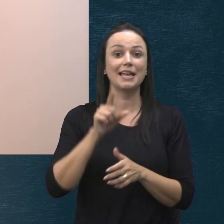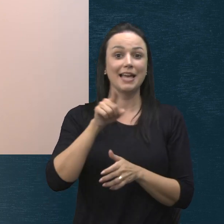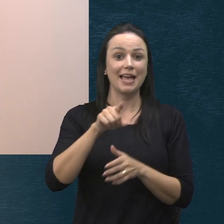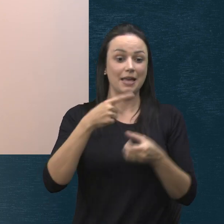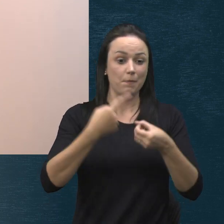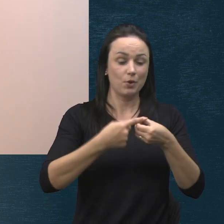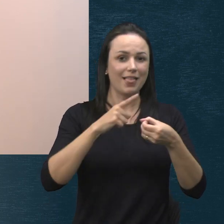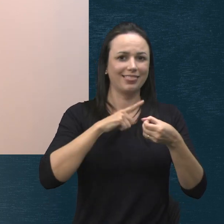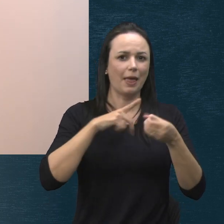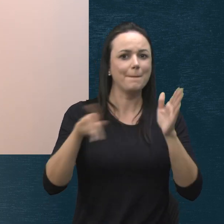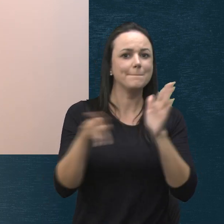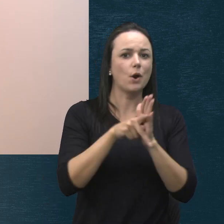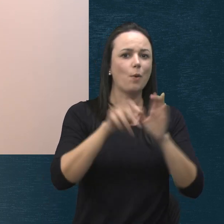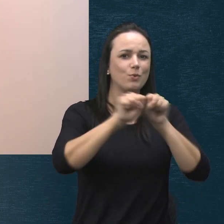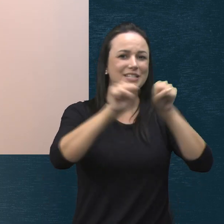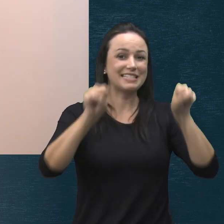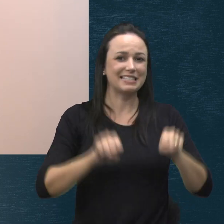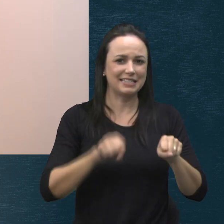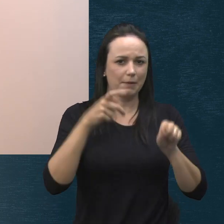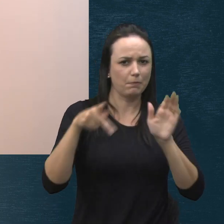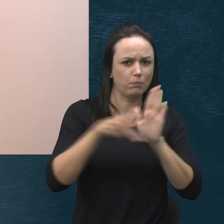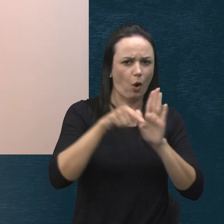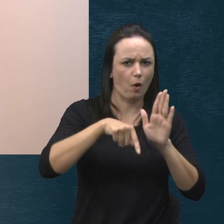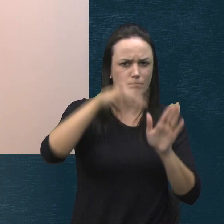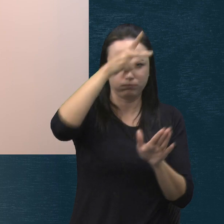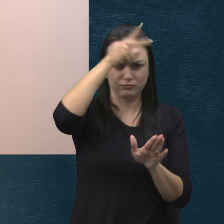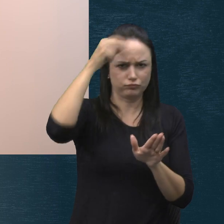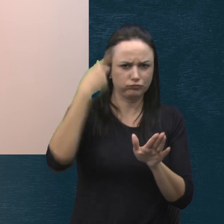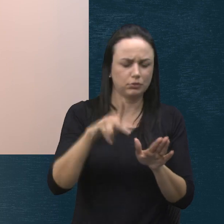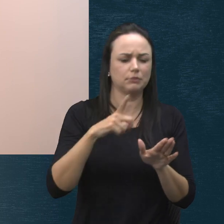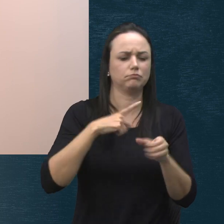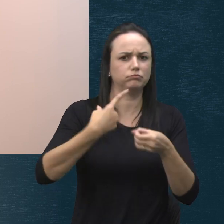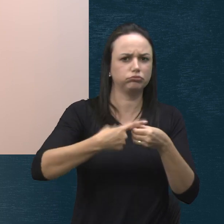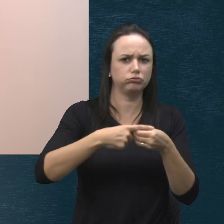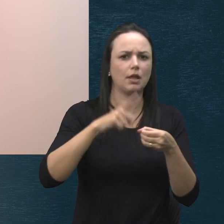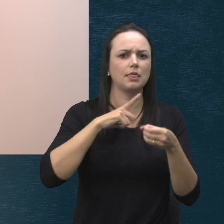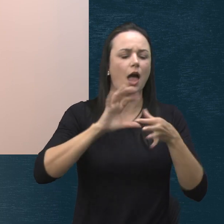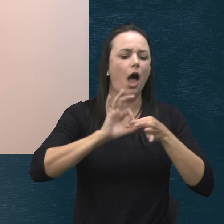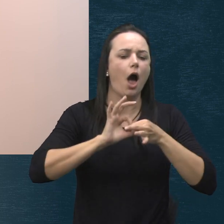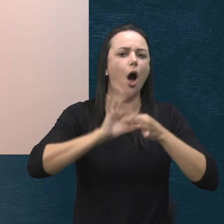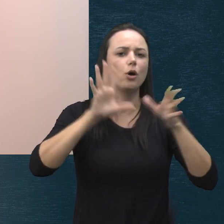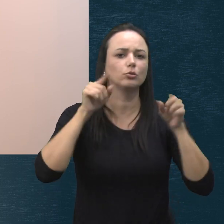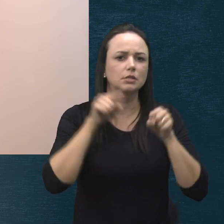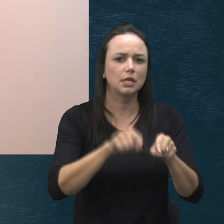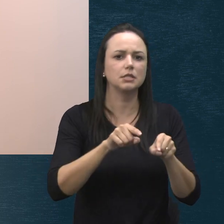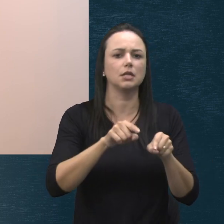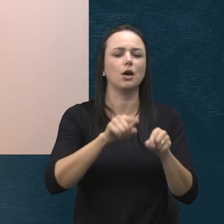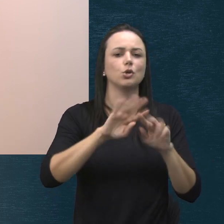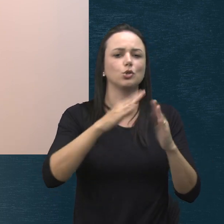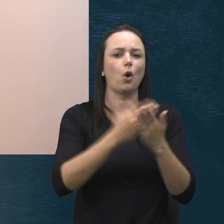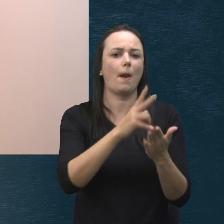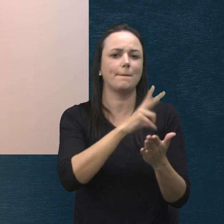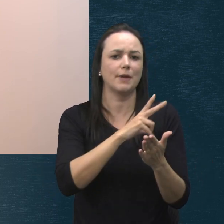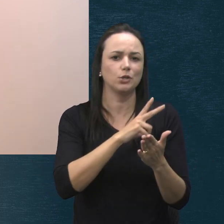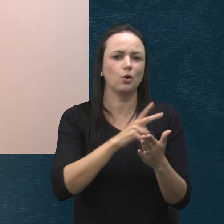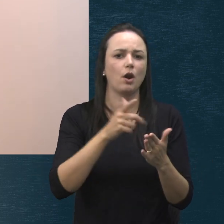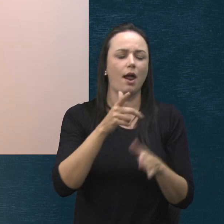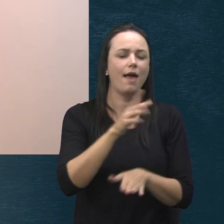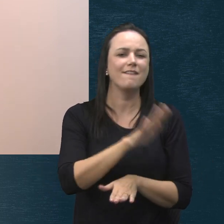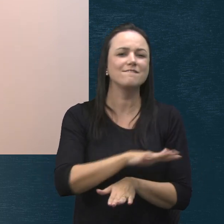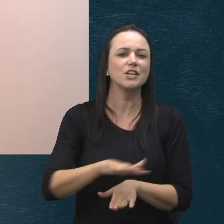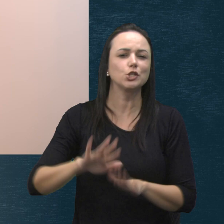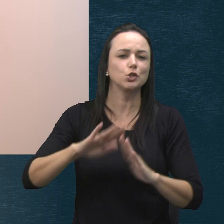sistema, é aquele sistema municipal que dá autorização para a rede privada funcionar na educação infantil.